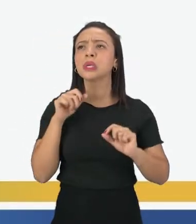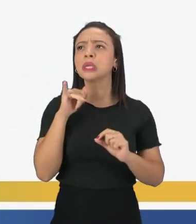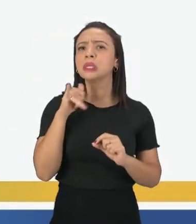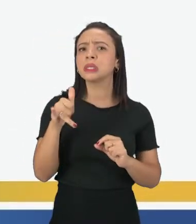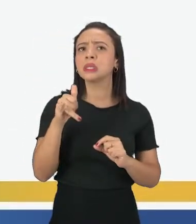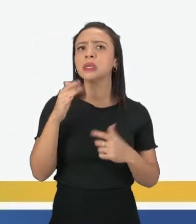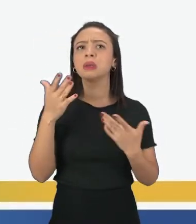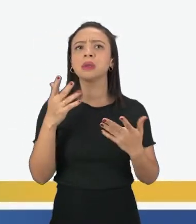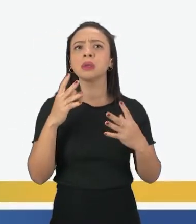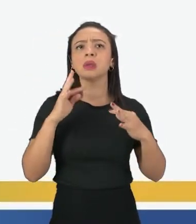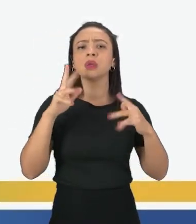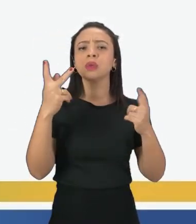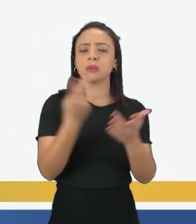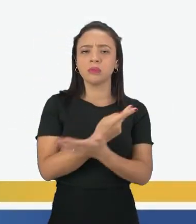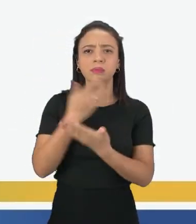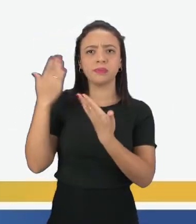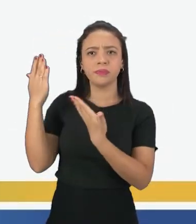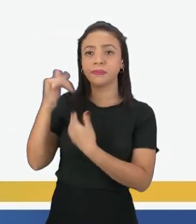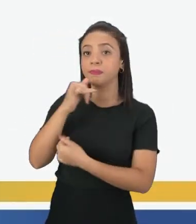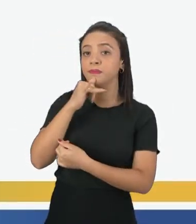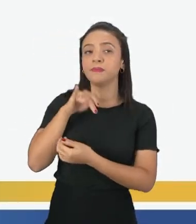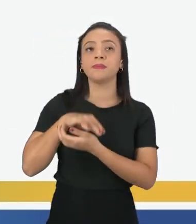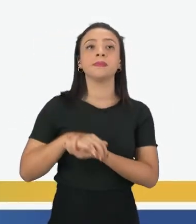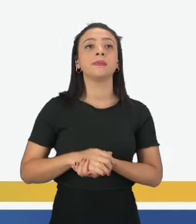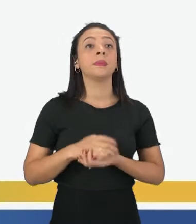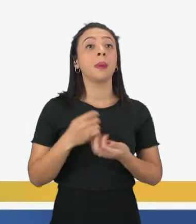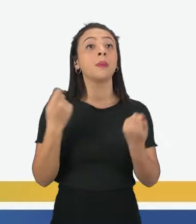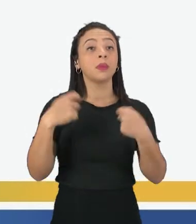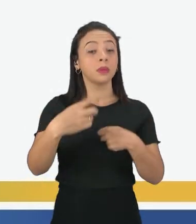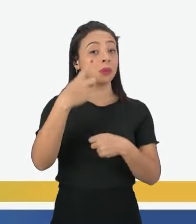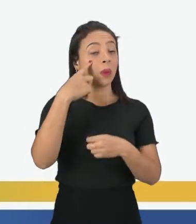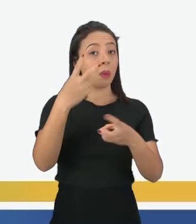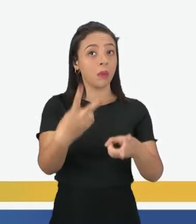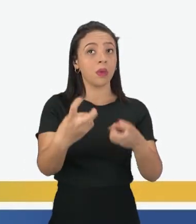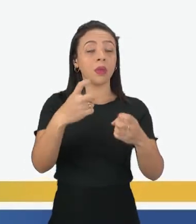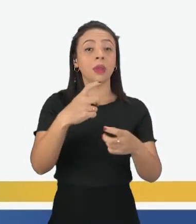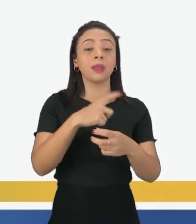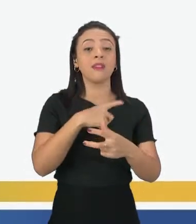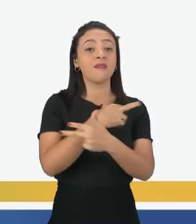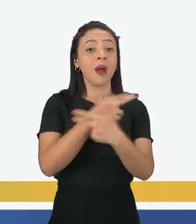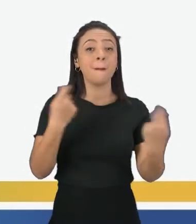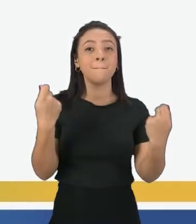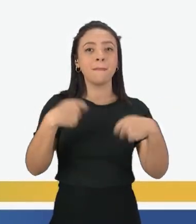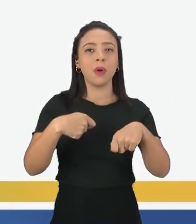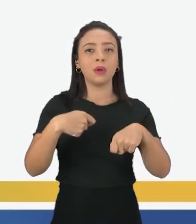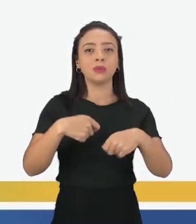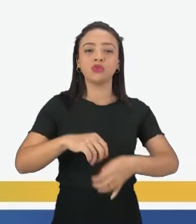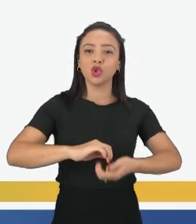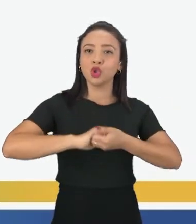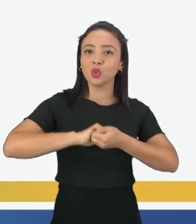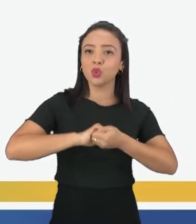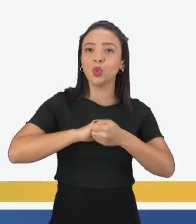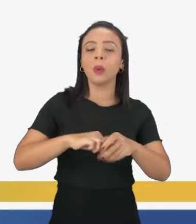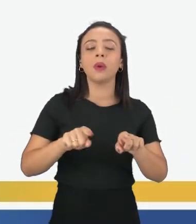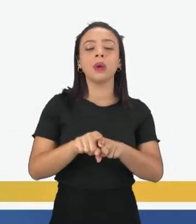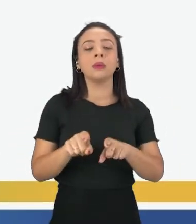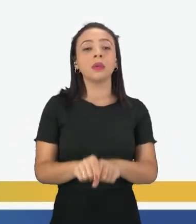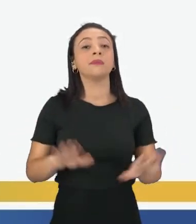nessas situações? Então a gente pode observar que tem aí diferentes formas de cumprimento e despedidas.